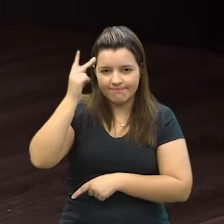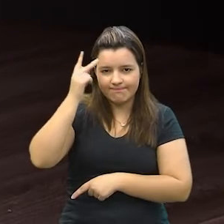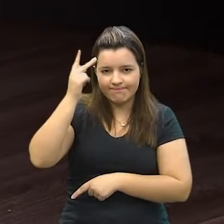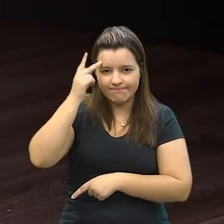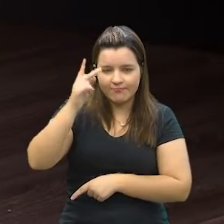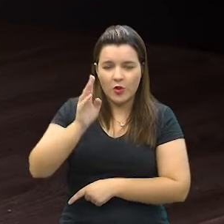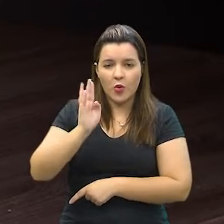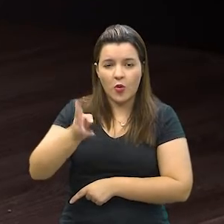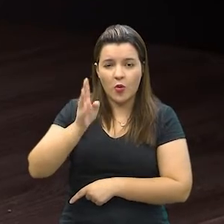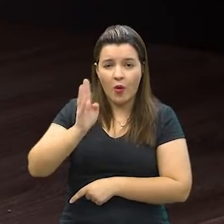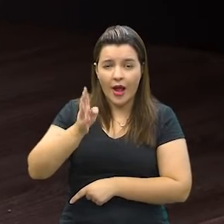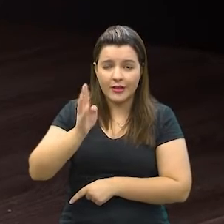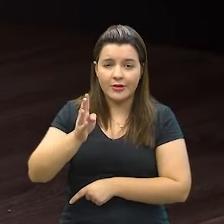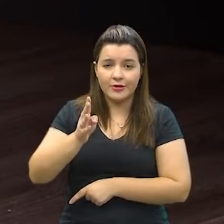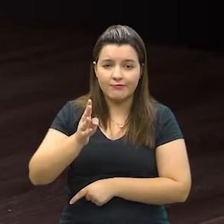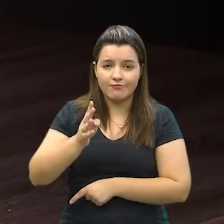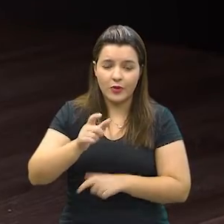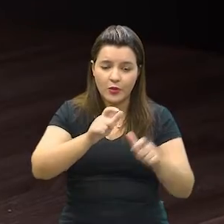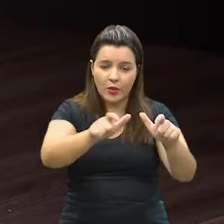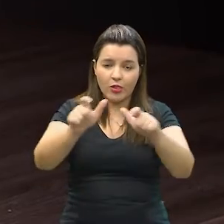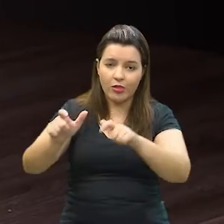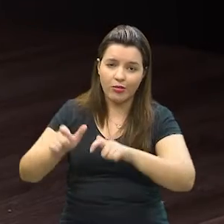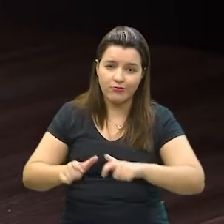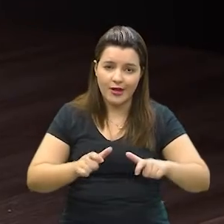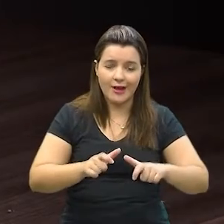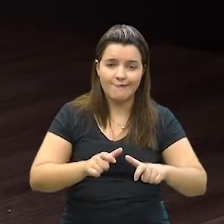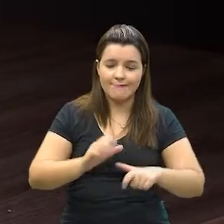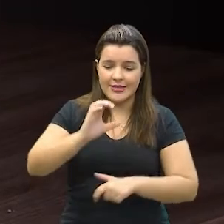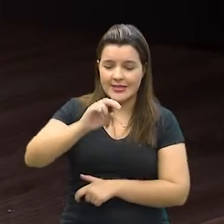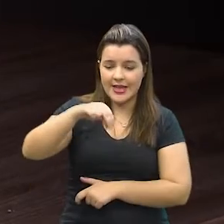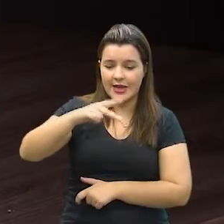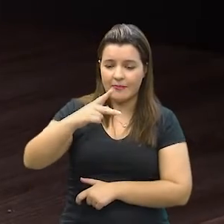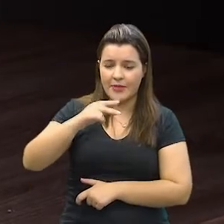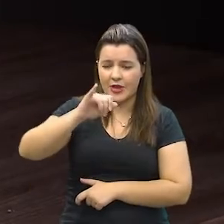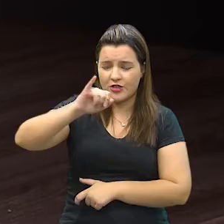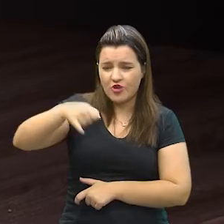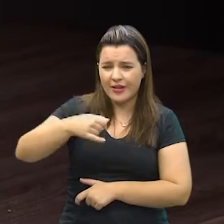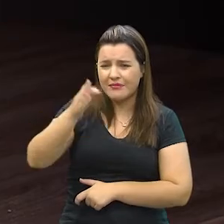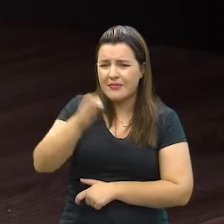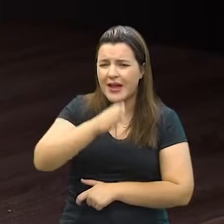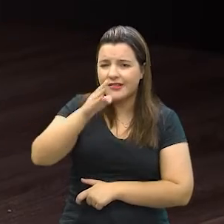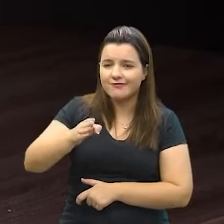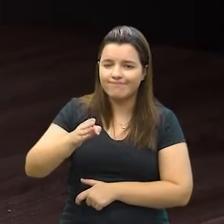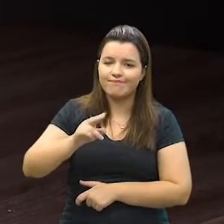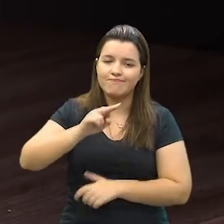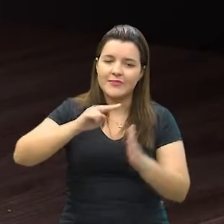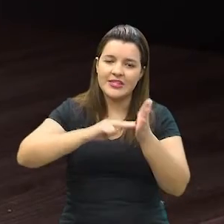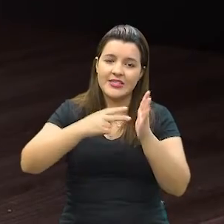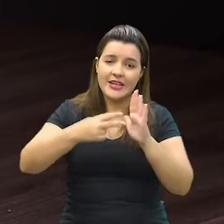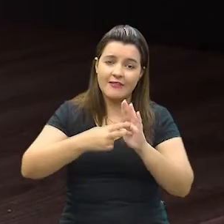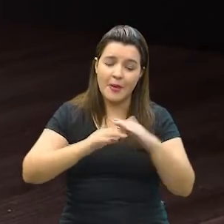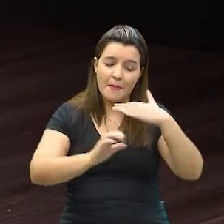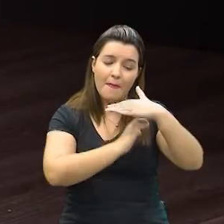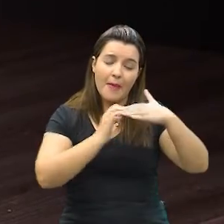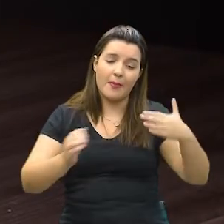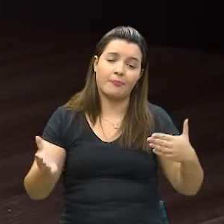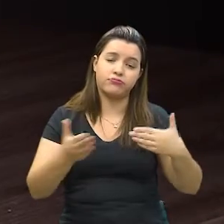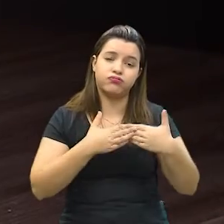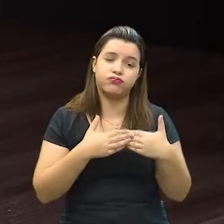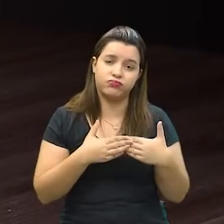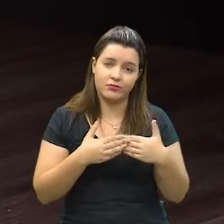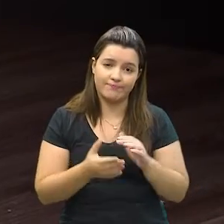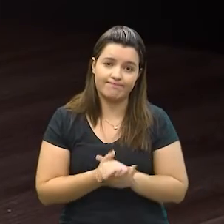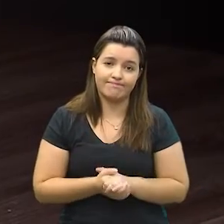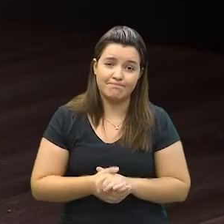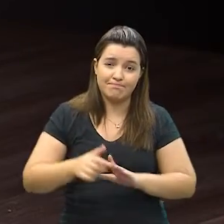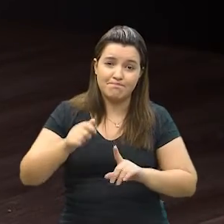empresários que cancelaram o CNPJ, ou seja, fecharam a sua empresa, sendo que a gente teve aí o último